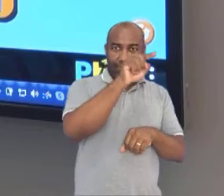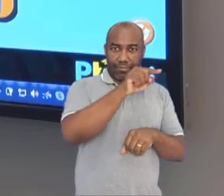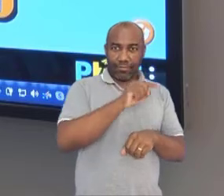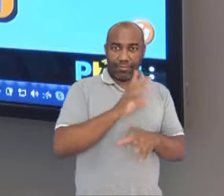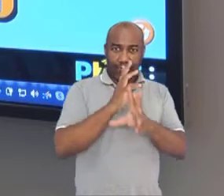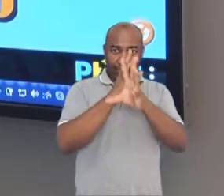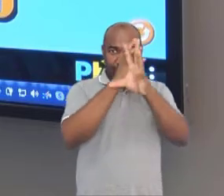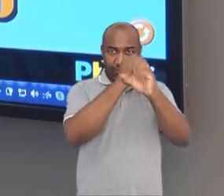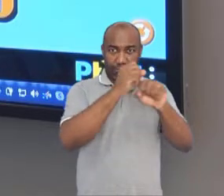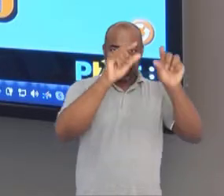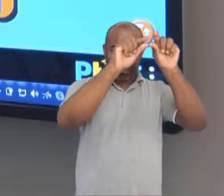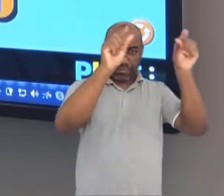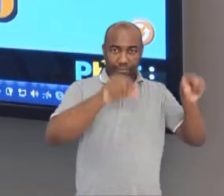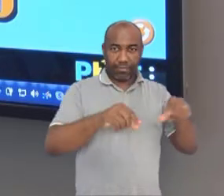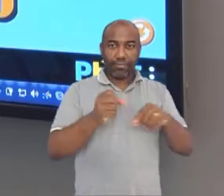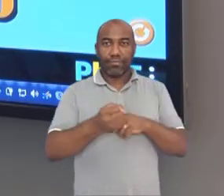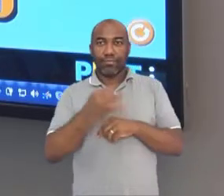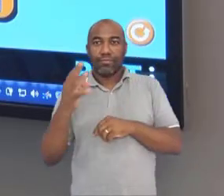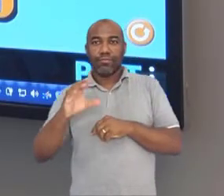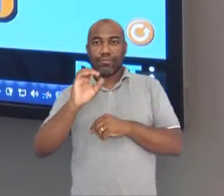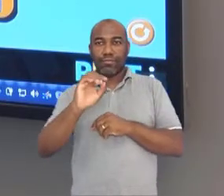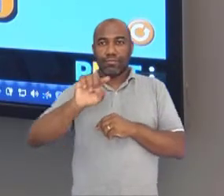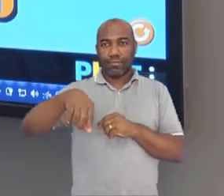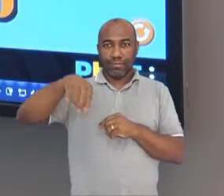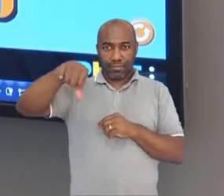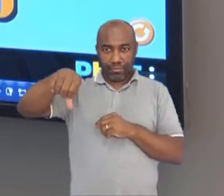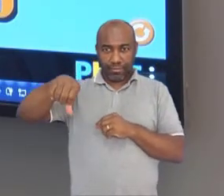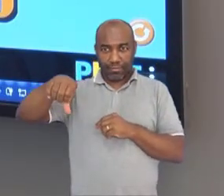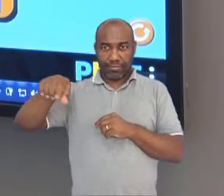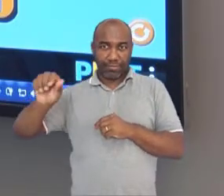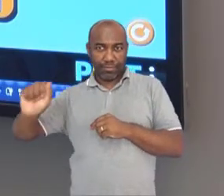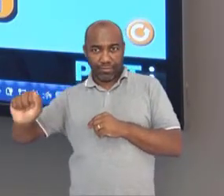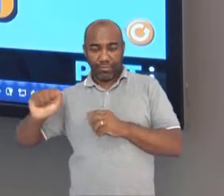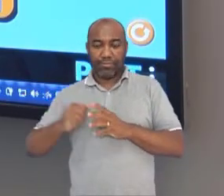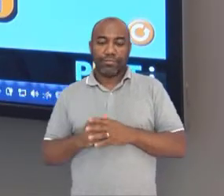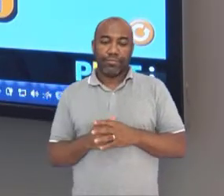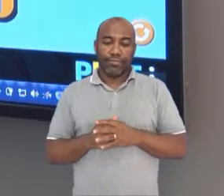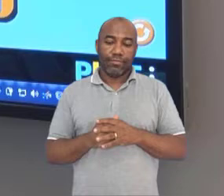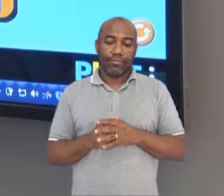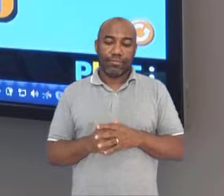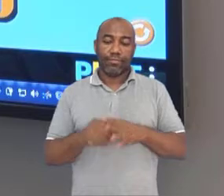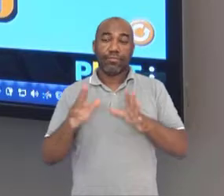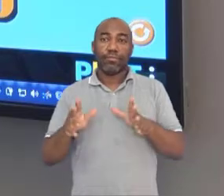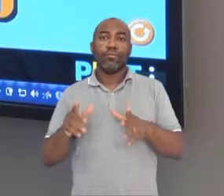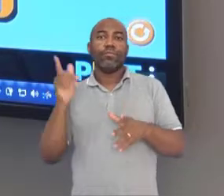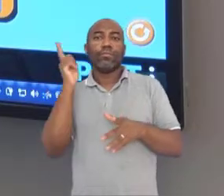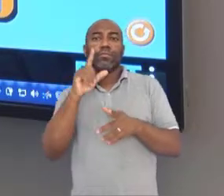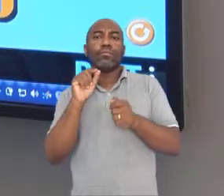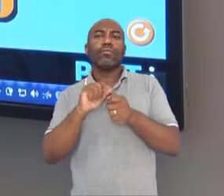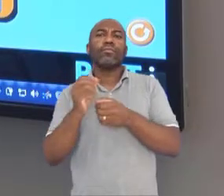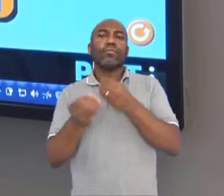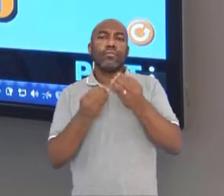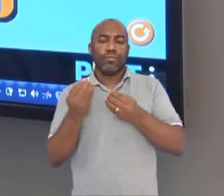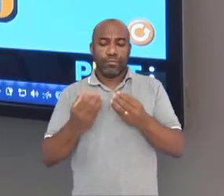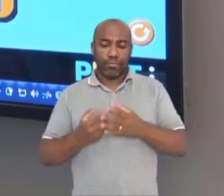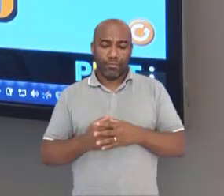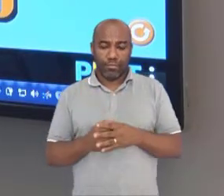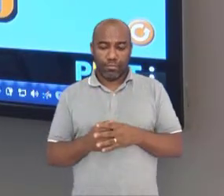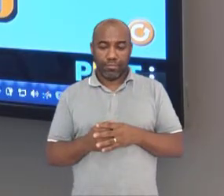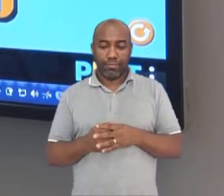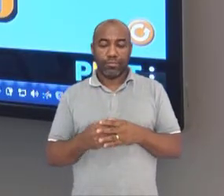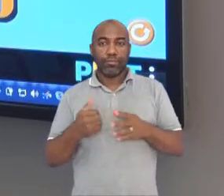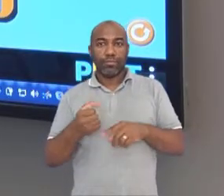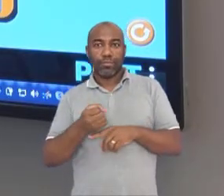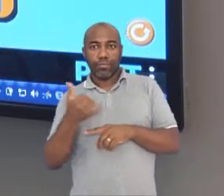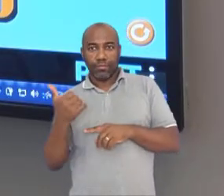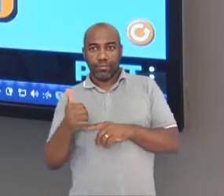que aqui tinha 0,9 ampere. Vamos identificar a resistência elétrica. Olha aí, ó. Nós temos